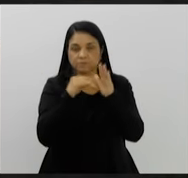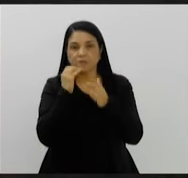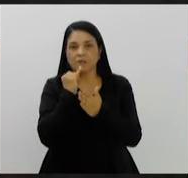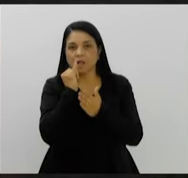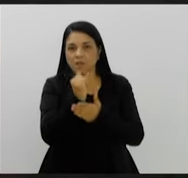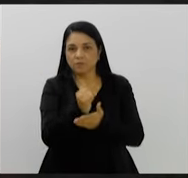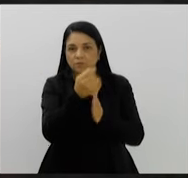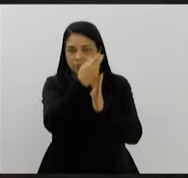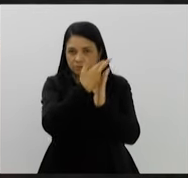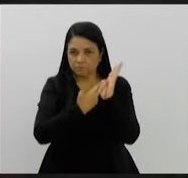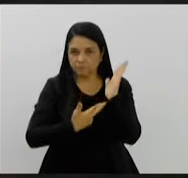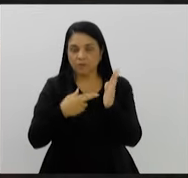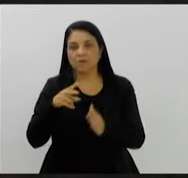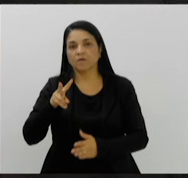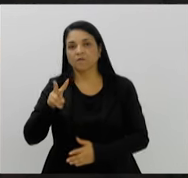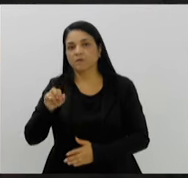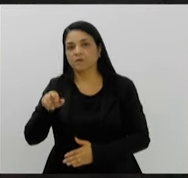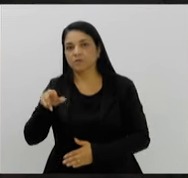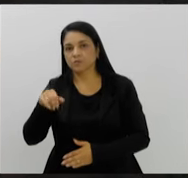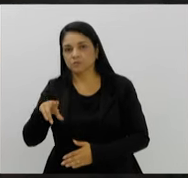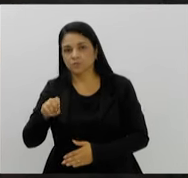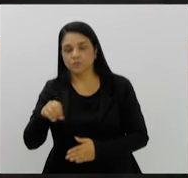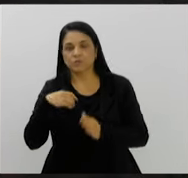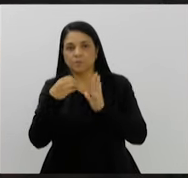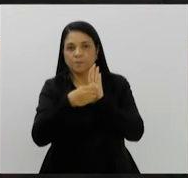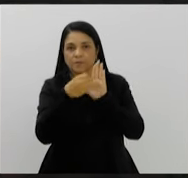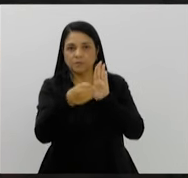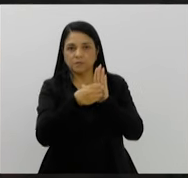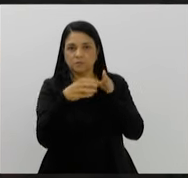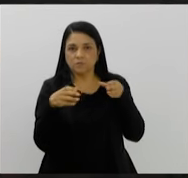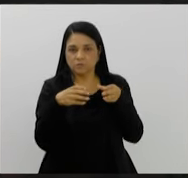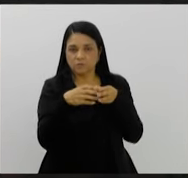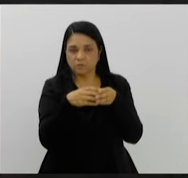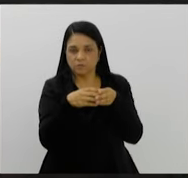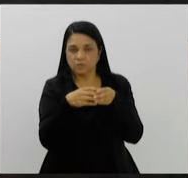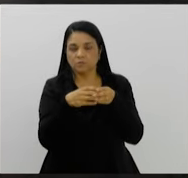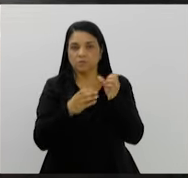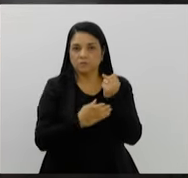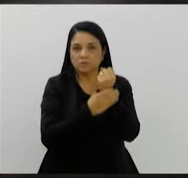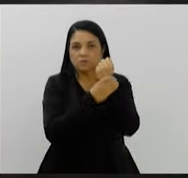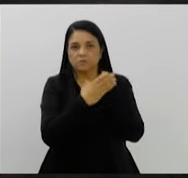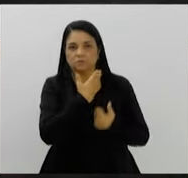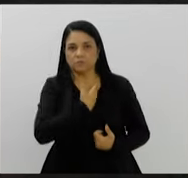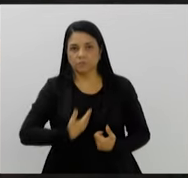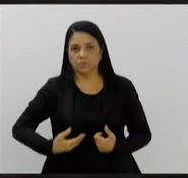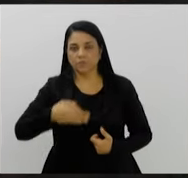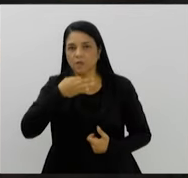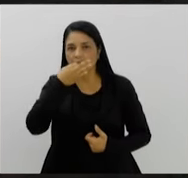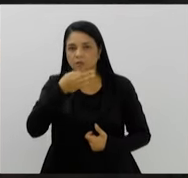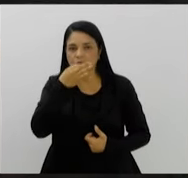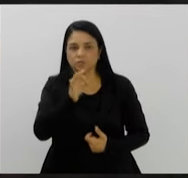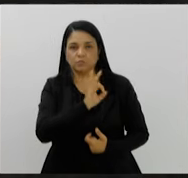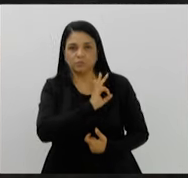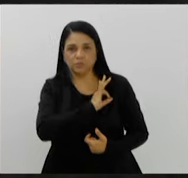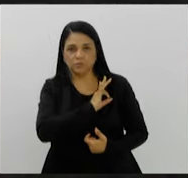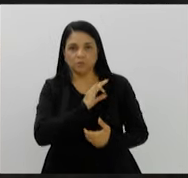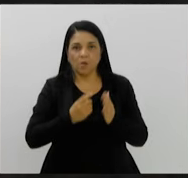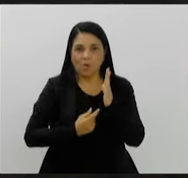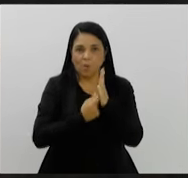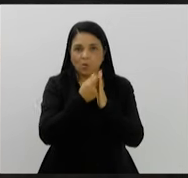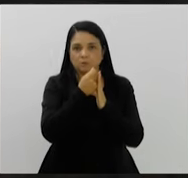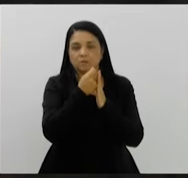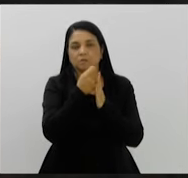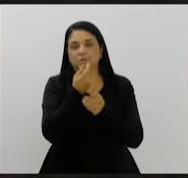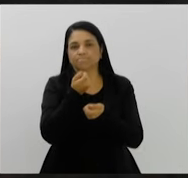Deputado vinolo pendendo deeres Fin públ assuntos de polícia e de orçamento